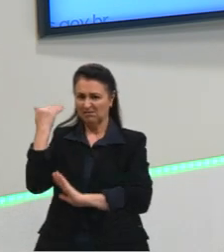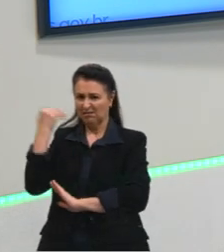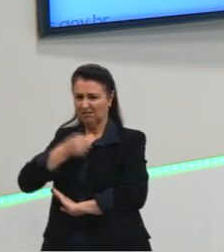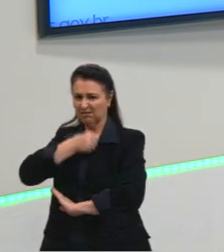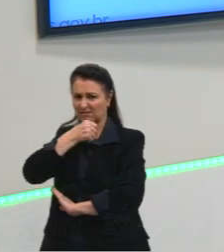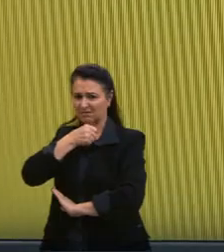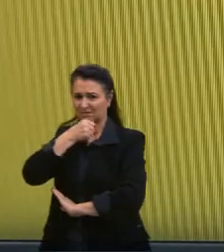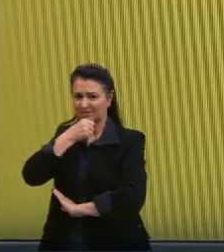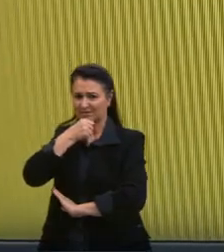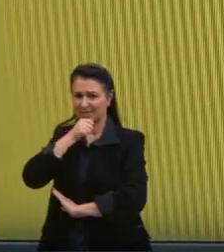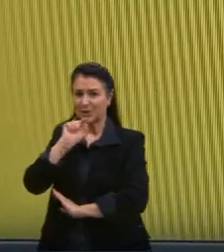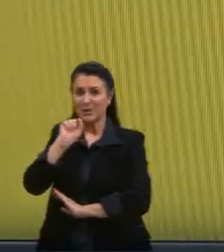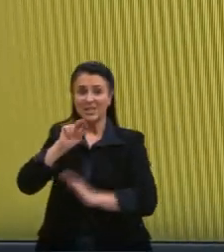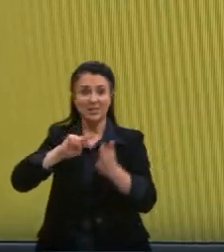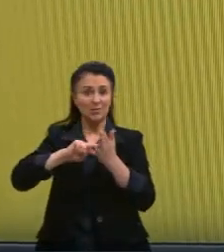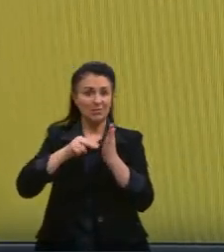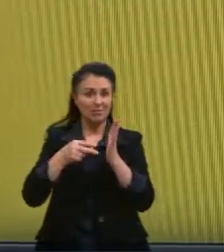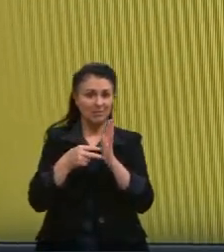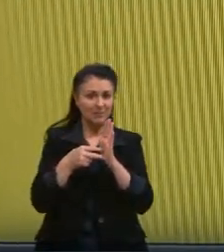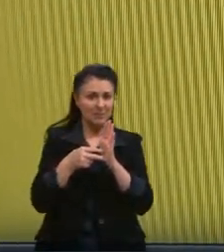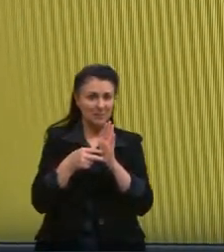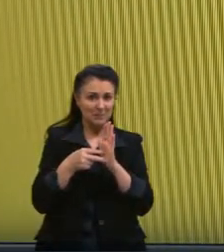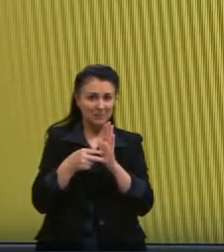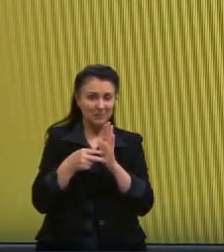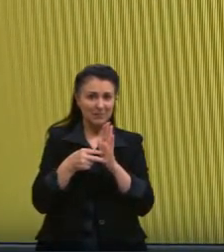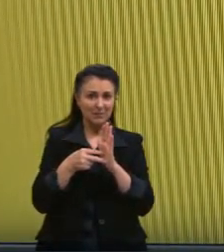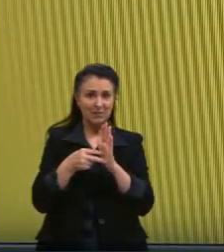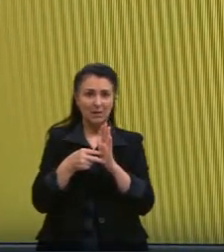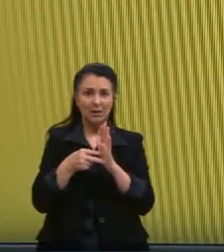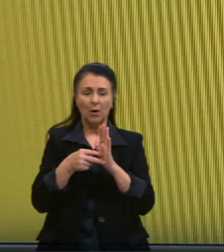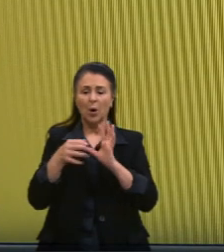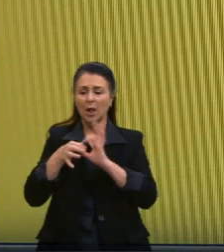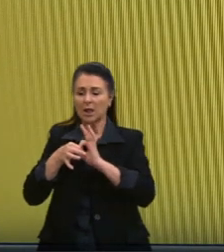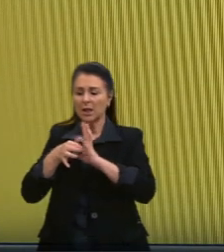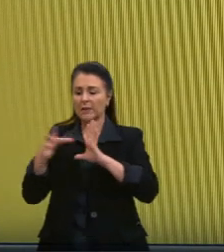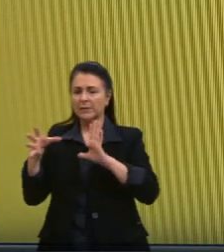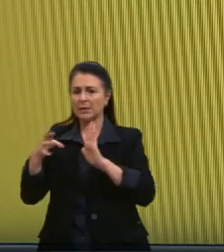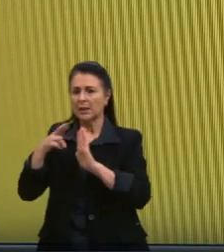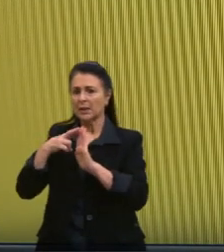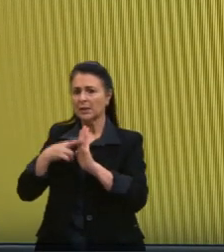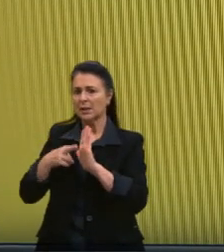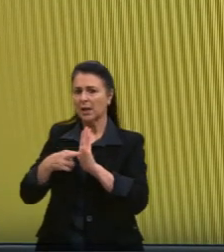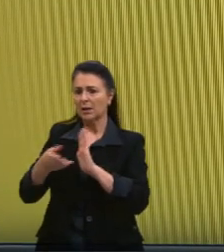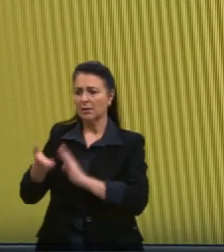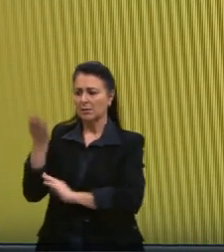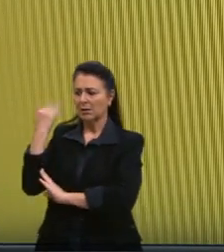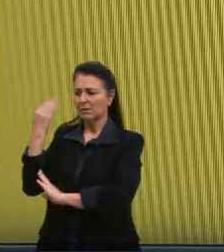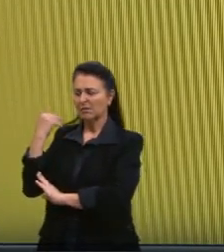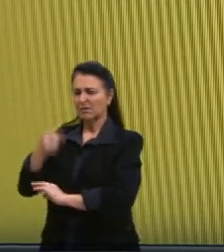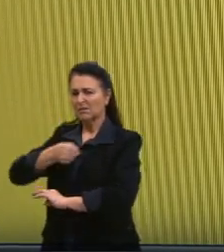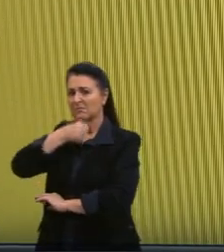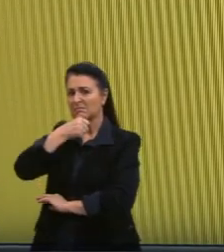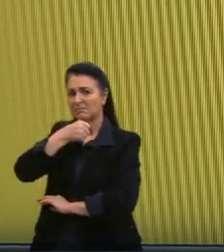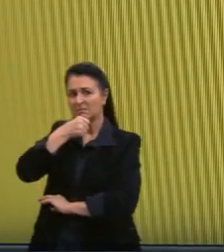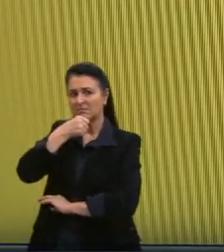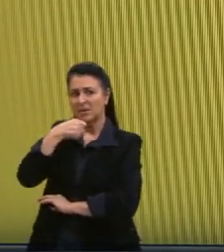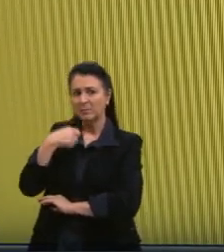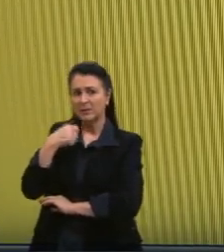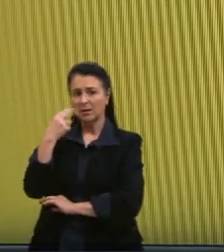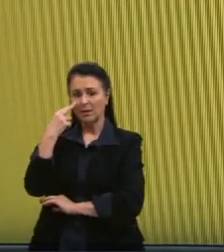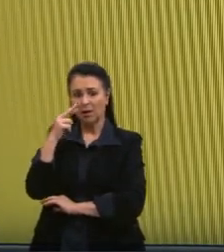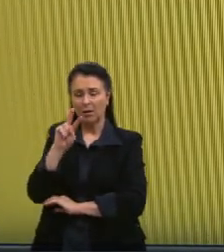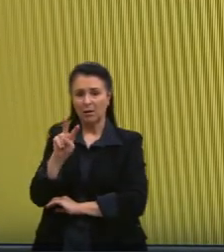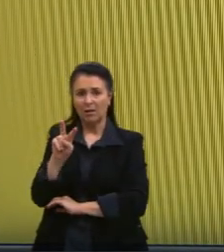o que que quer dizer isso ó livre-se das regras antigas é preciso a gente olhar